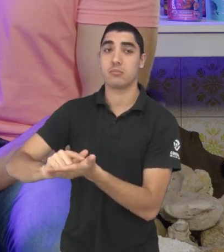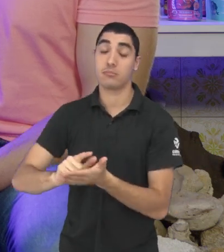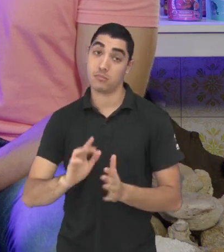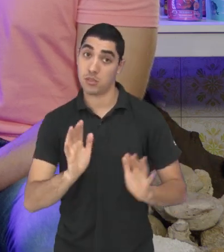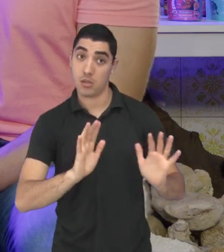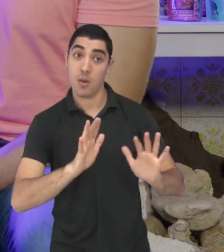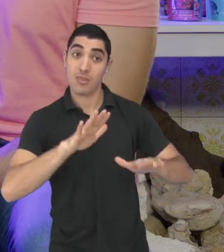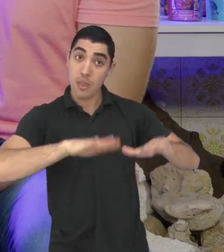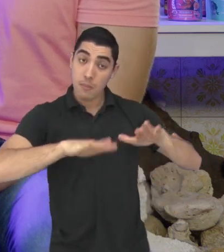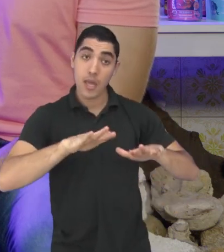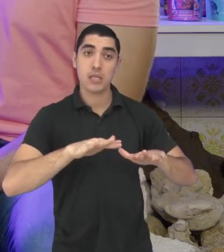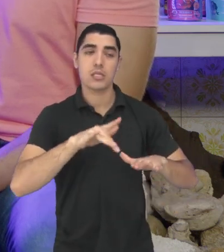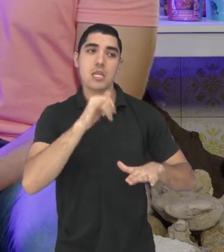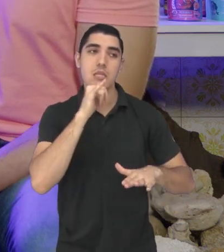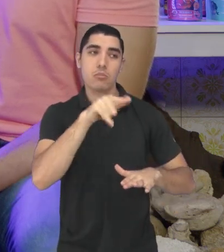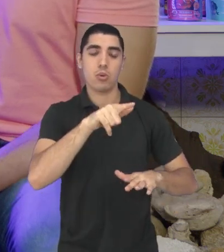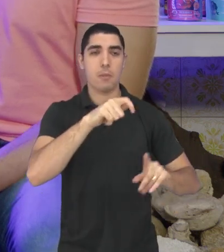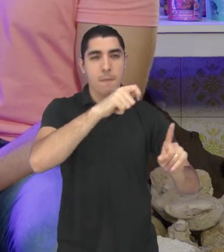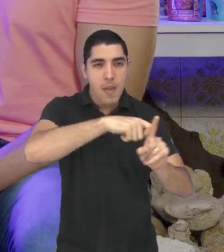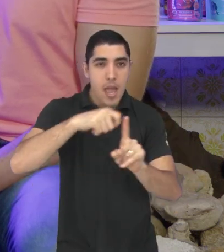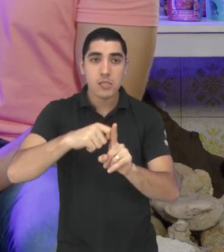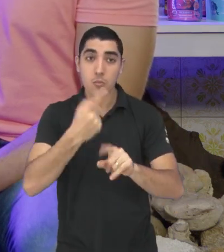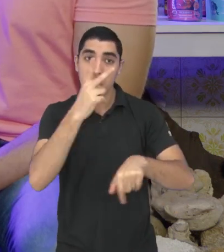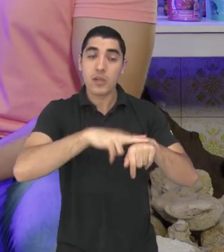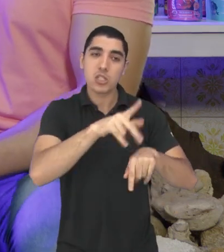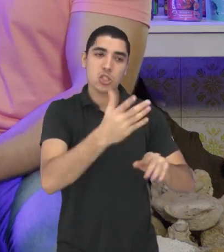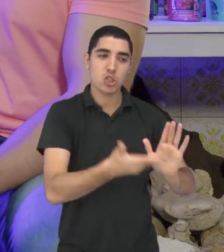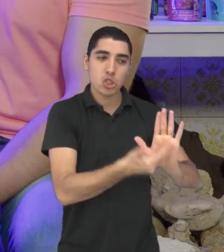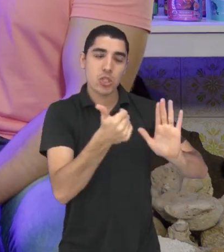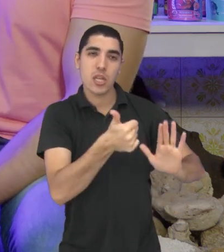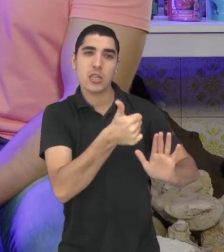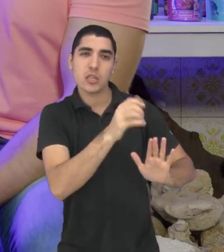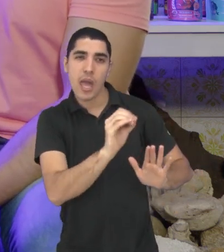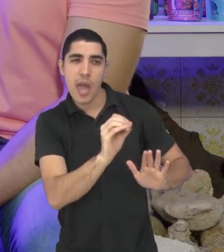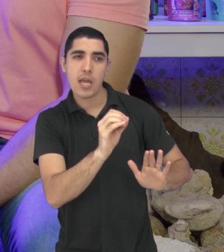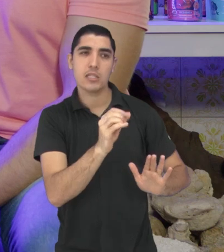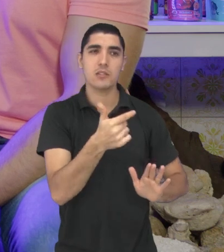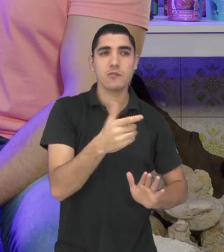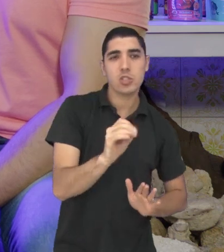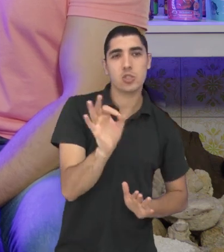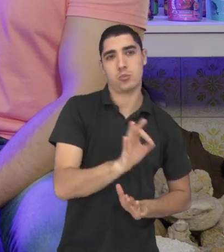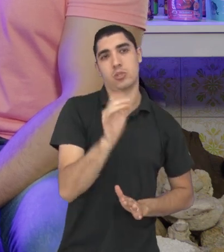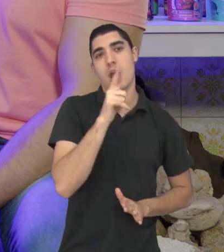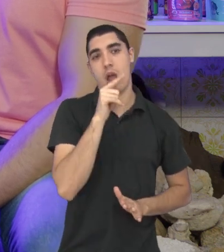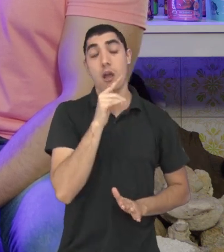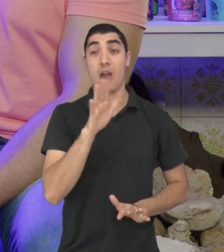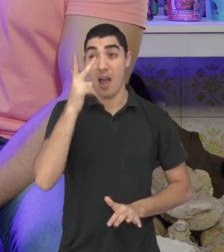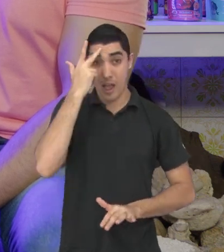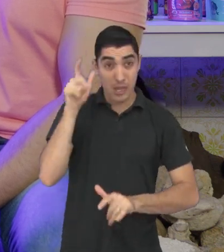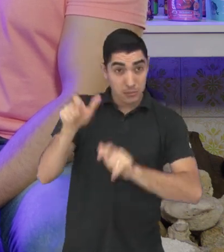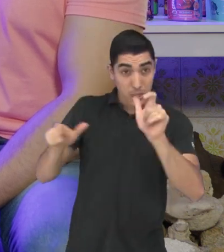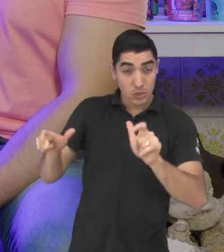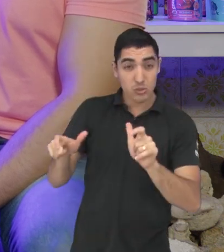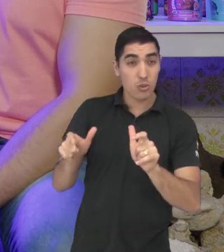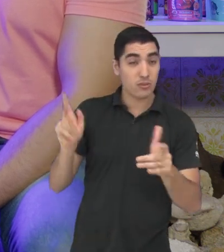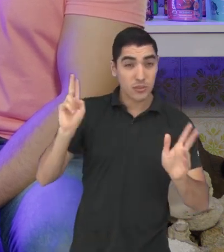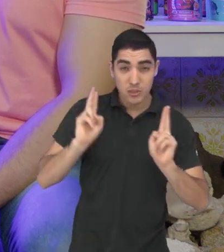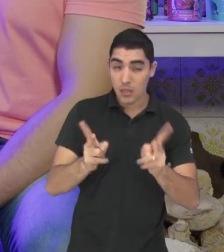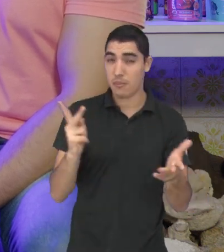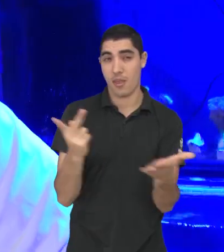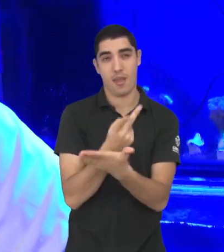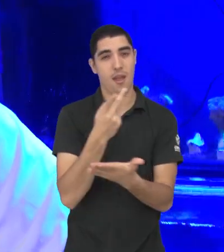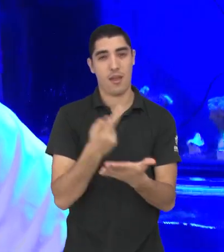Dependendo do aquário, pelo menos todo mês você tira de 10% a 20%. Então, uma coisa muito que o pessoal faz muito errado o